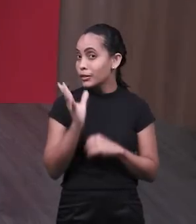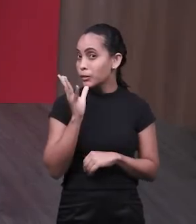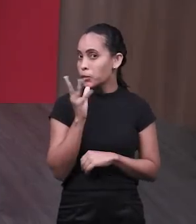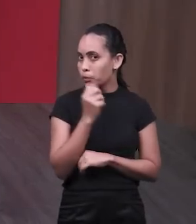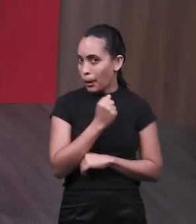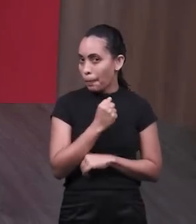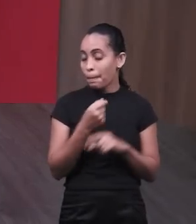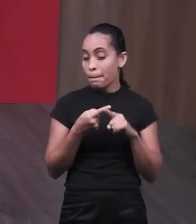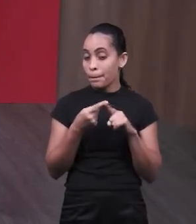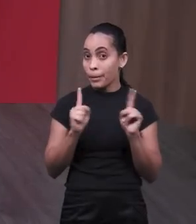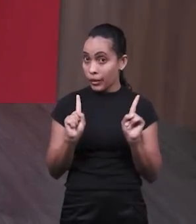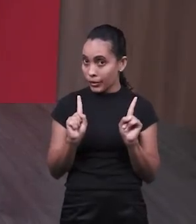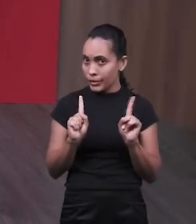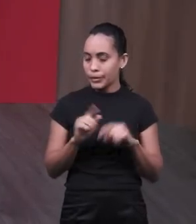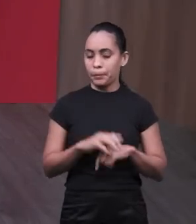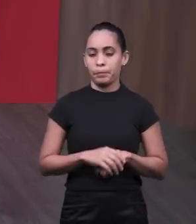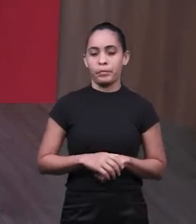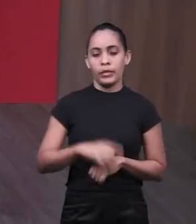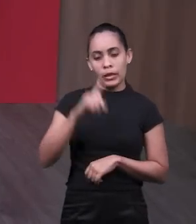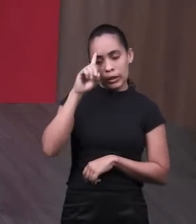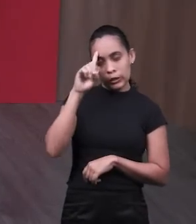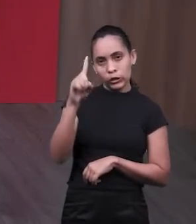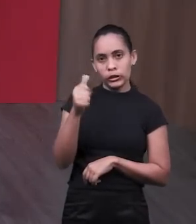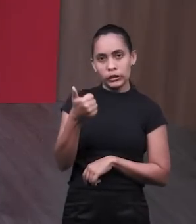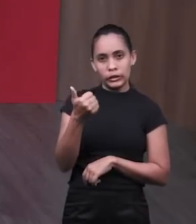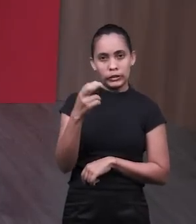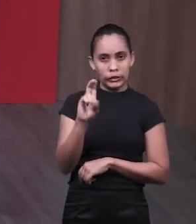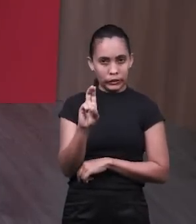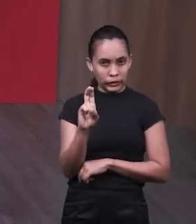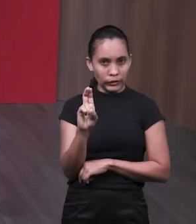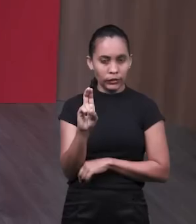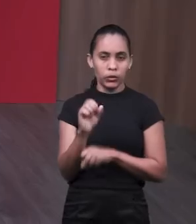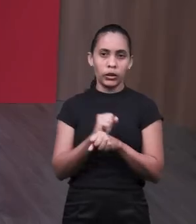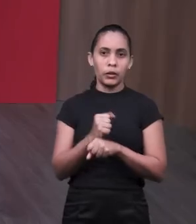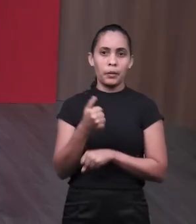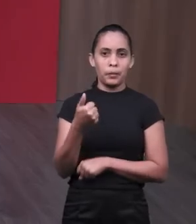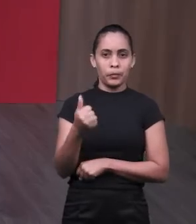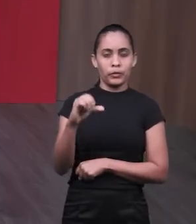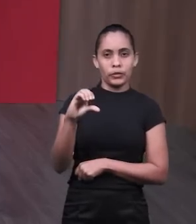tempo. Mas dia 15 de maio de